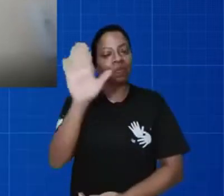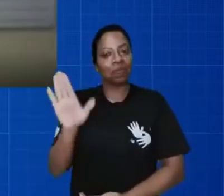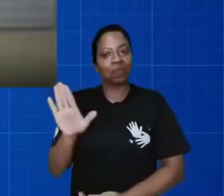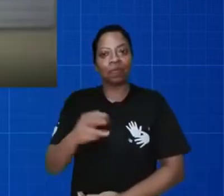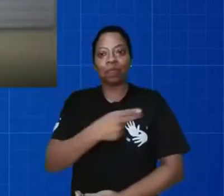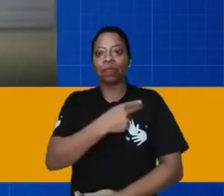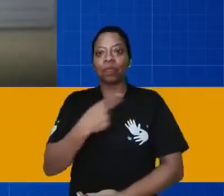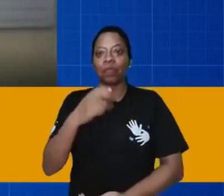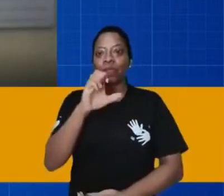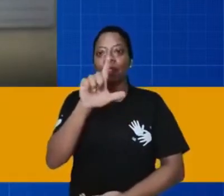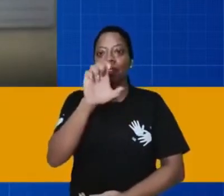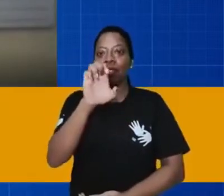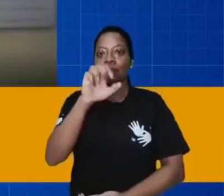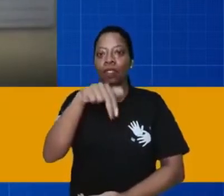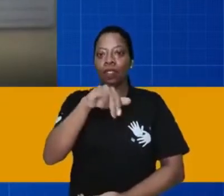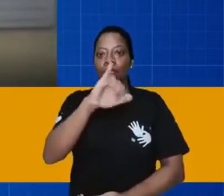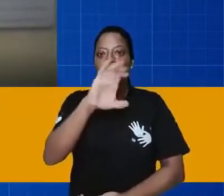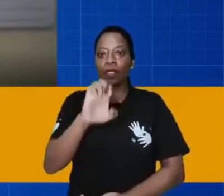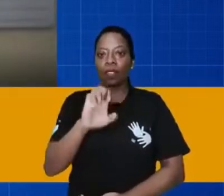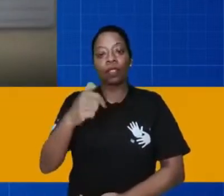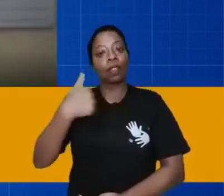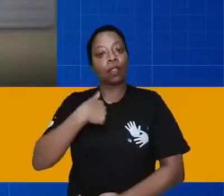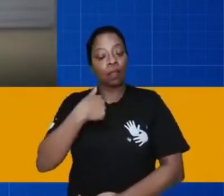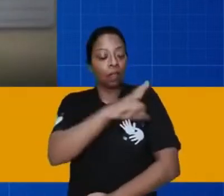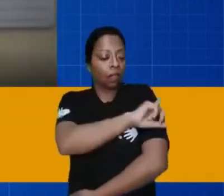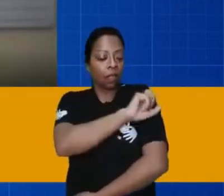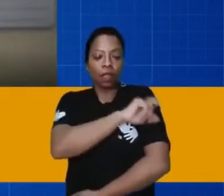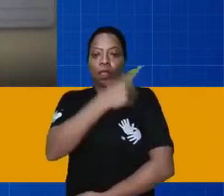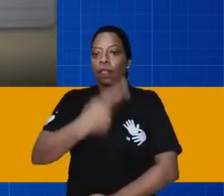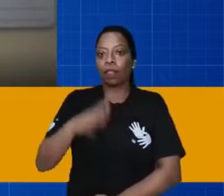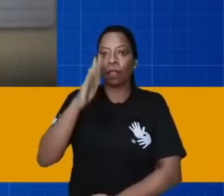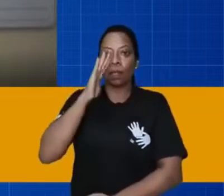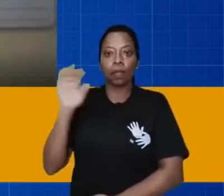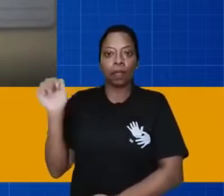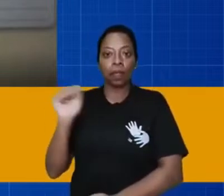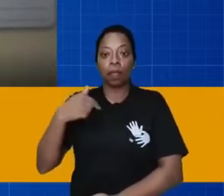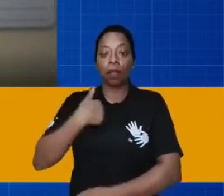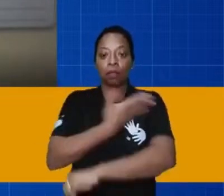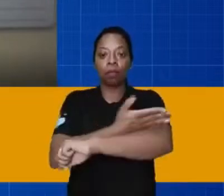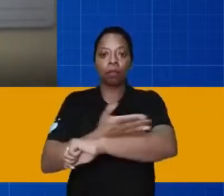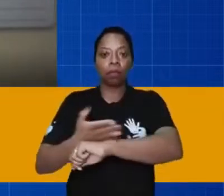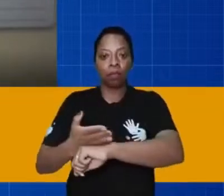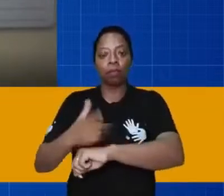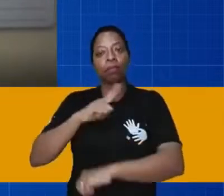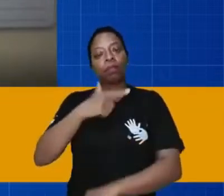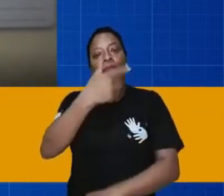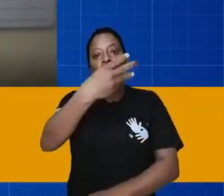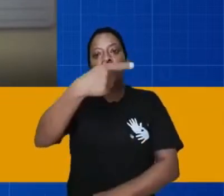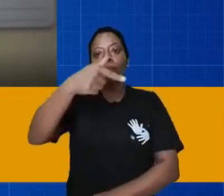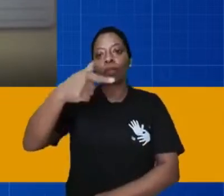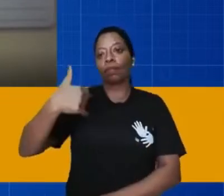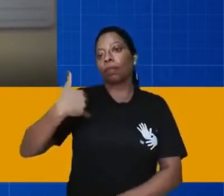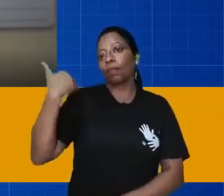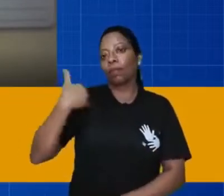Olá a todos. Então, eu me chamo Helenice, eu sou enfermeira na Prefeitura de Araucária. Como autodescrição, eu sou uma mulher branca de